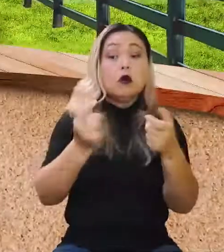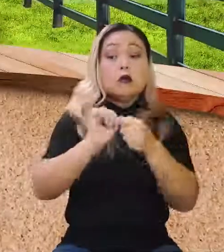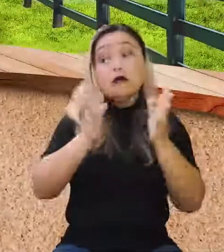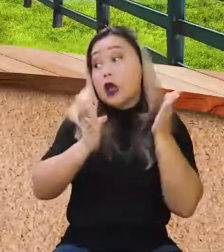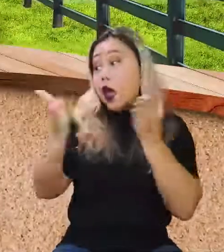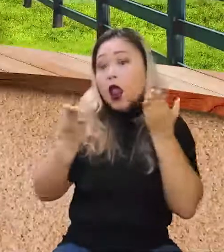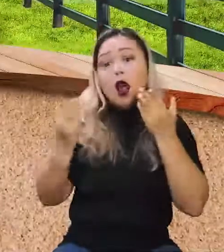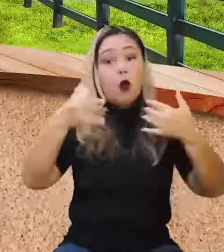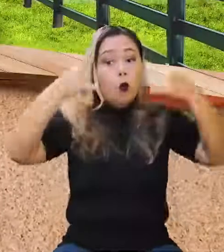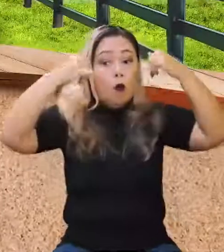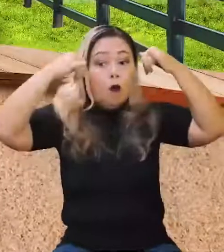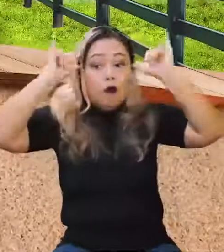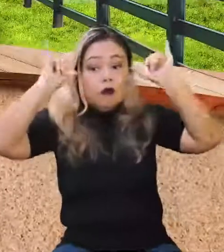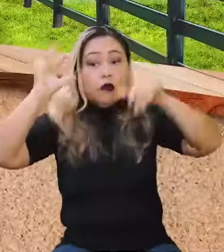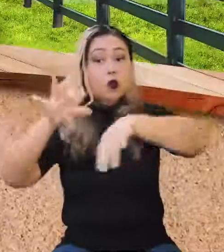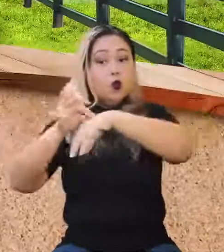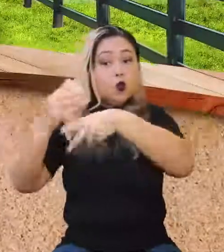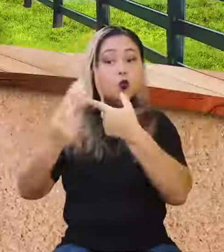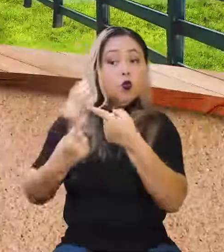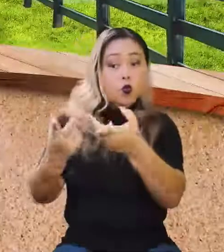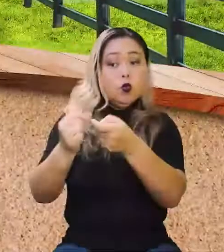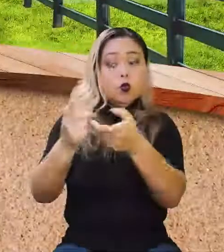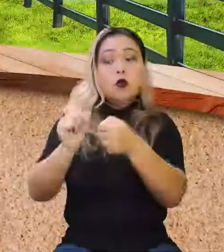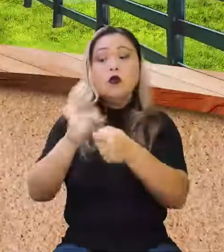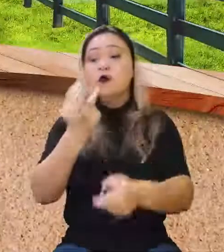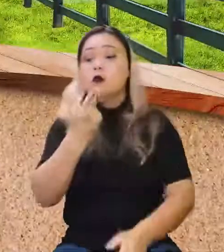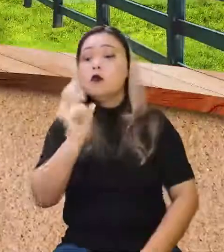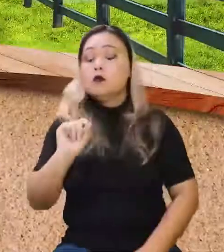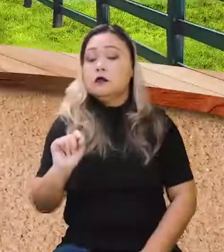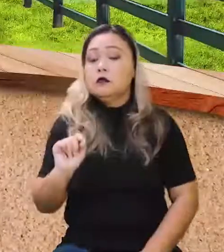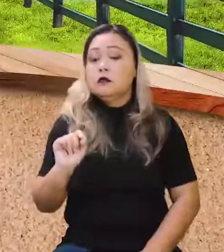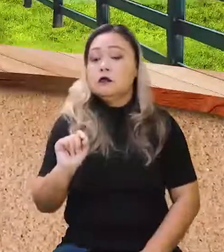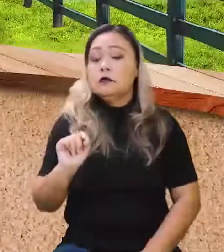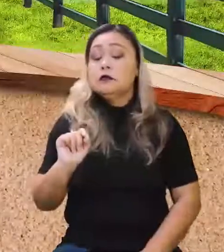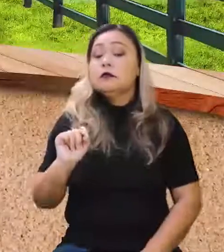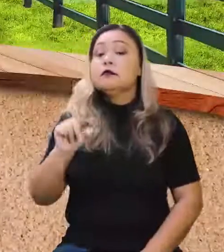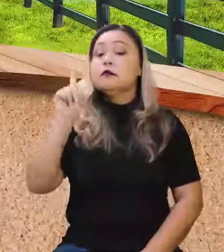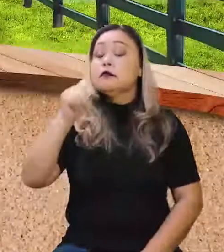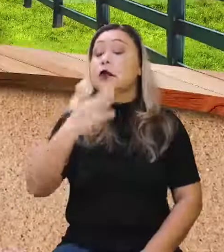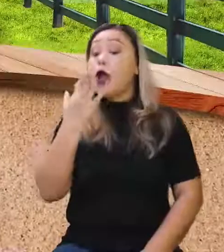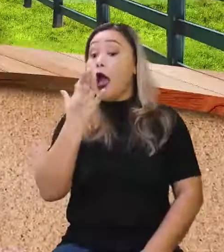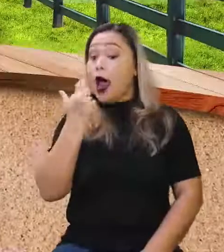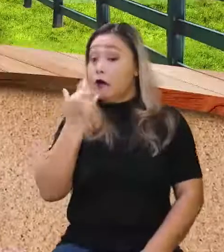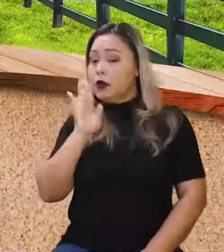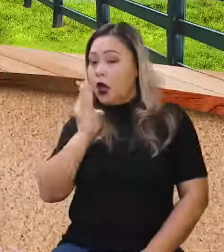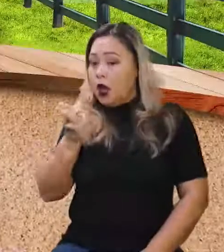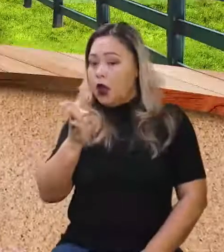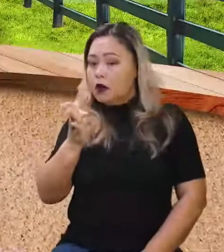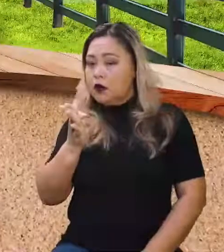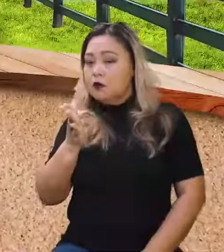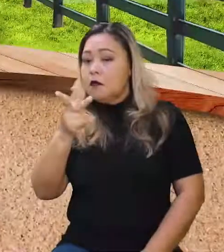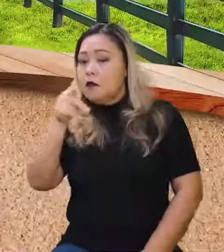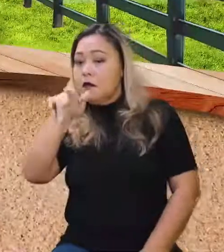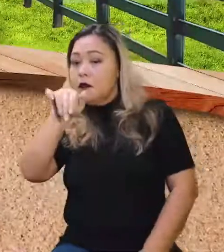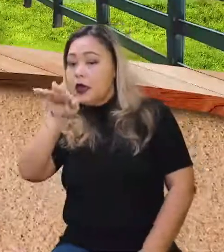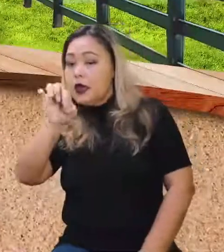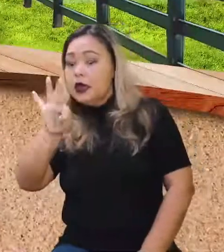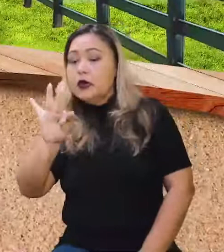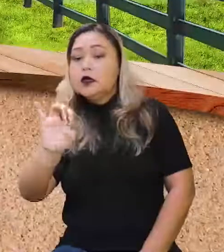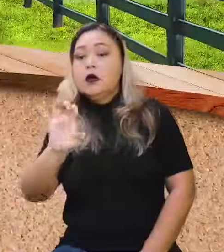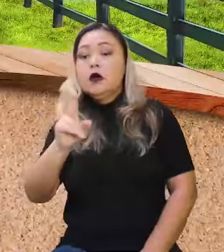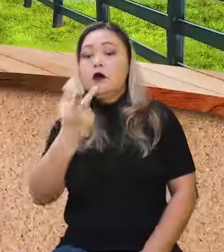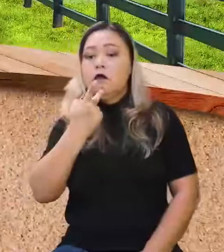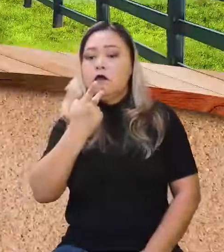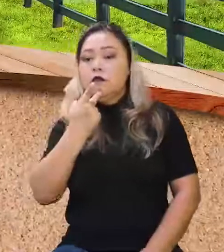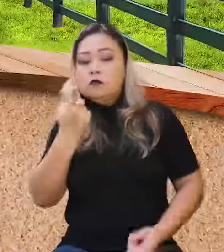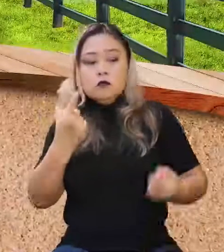de corte, tá bom? Vocês vão ver. Não tem quando a gente fala assim, olha, a alimentação dele nós vamos fazer por piquete. Aí você